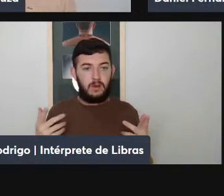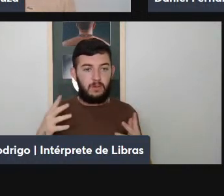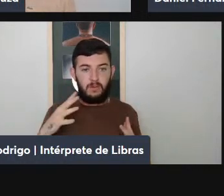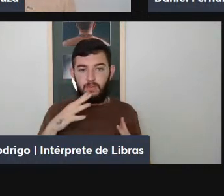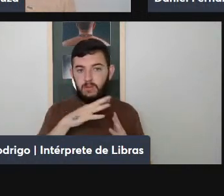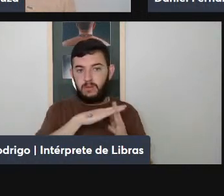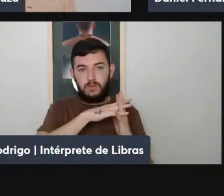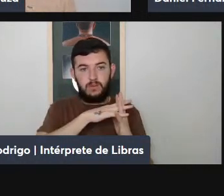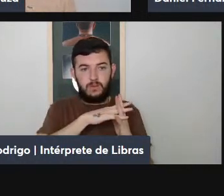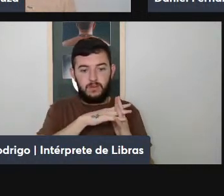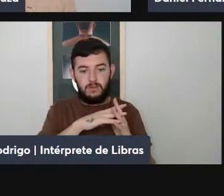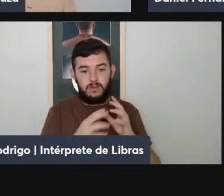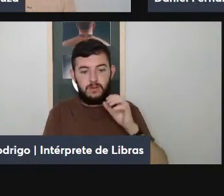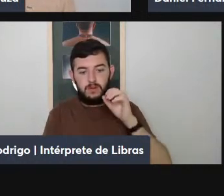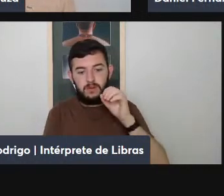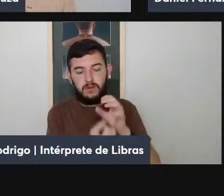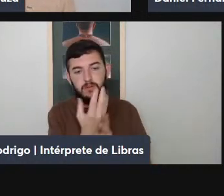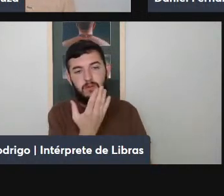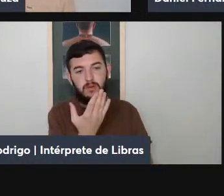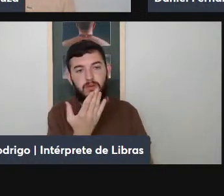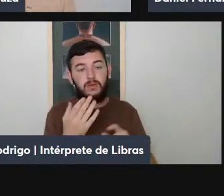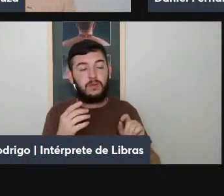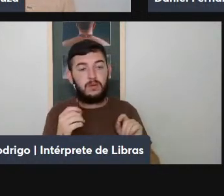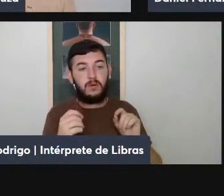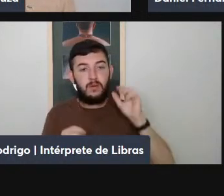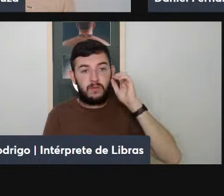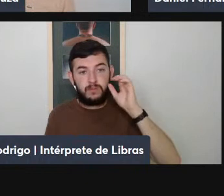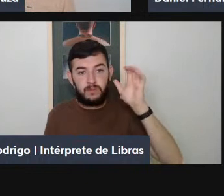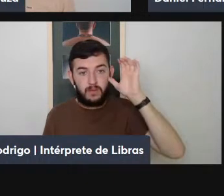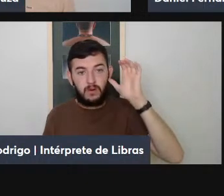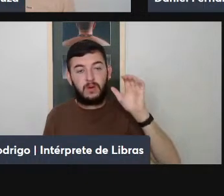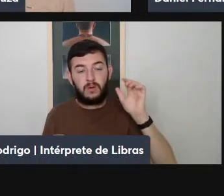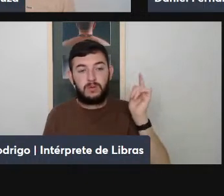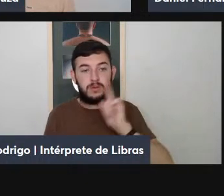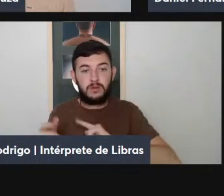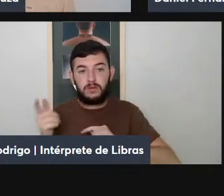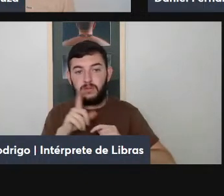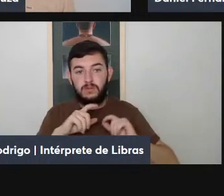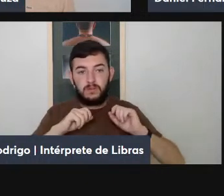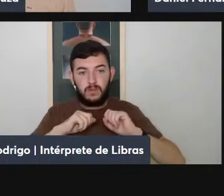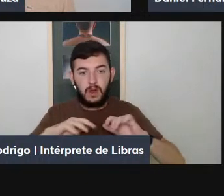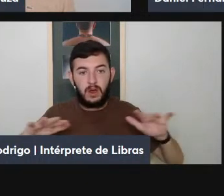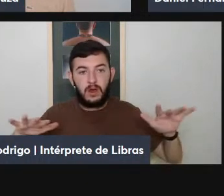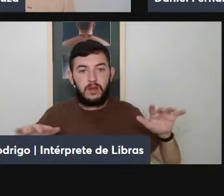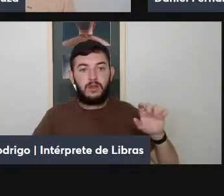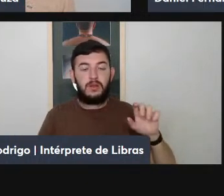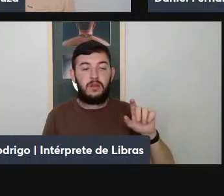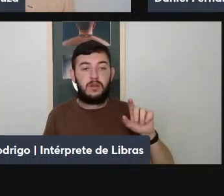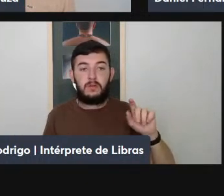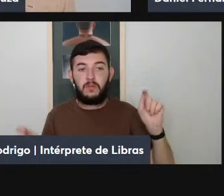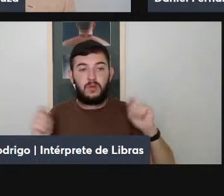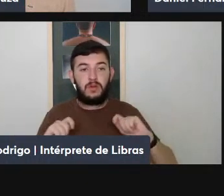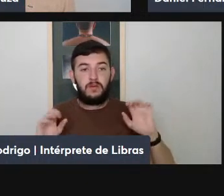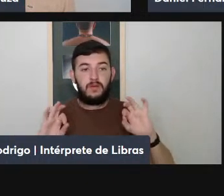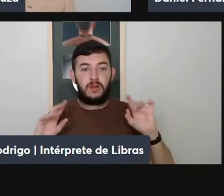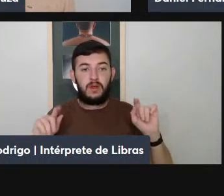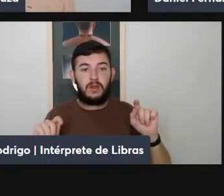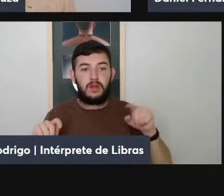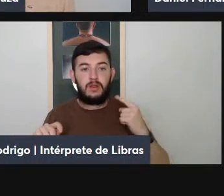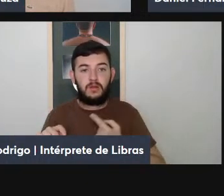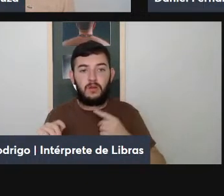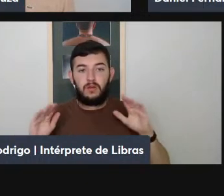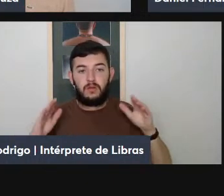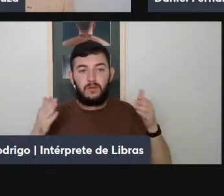enorme, a produção de conhecimento, o que não é possível se nos mantivermos limitados aos esquemas,